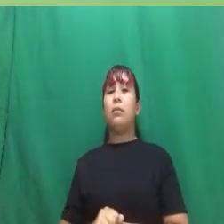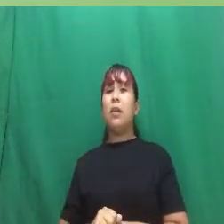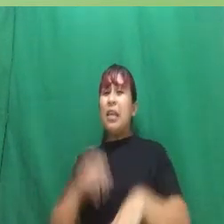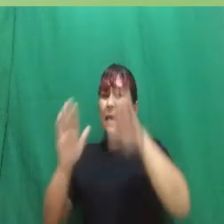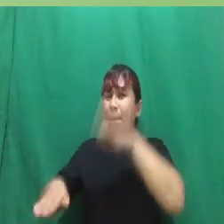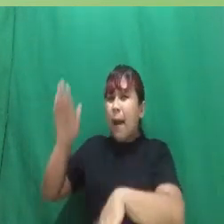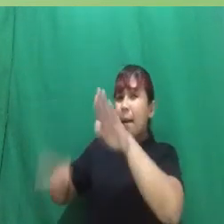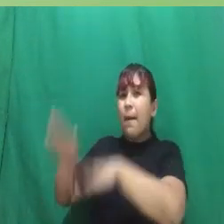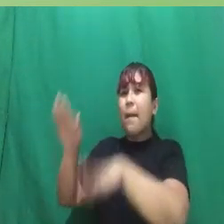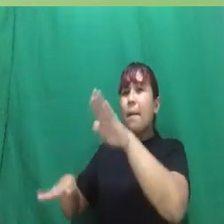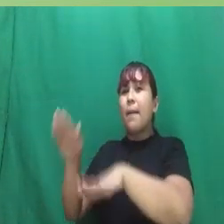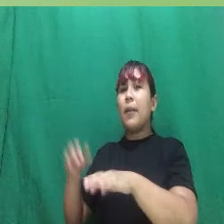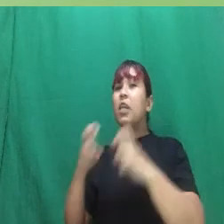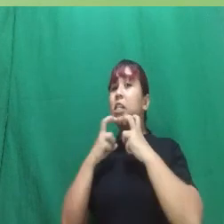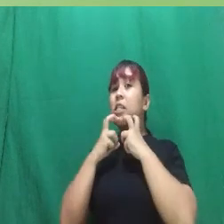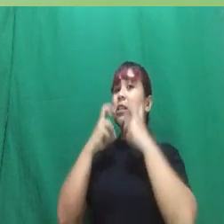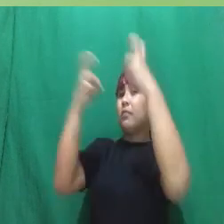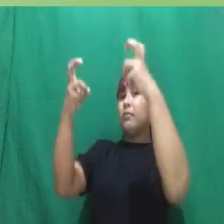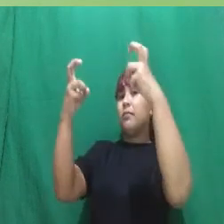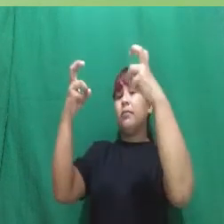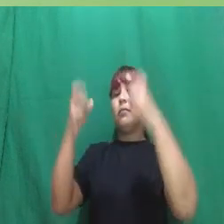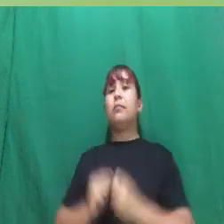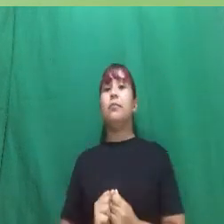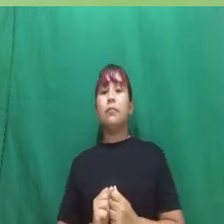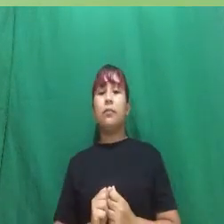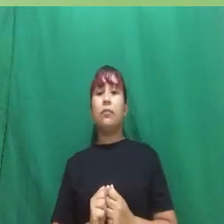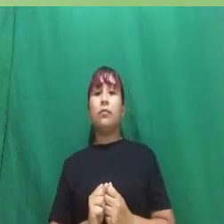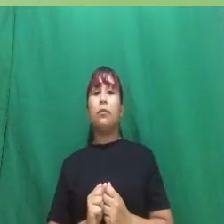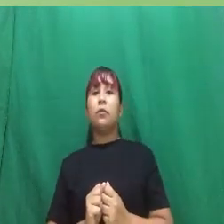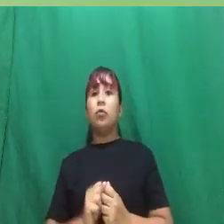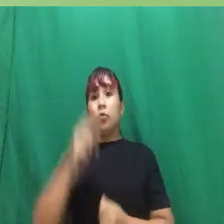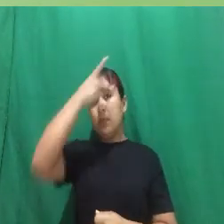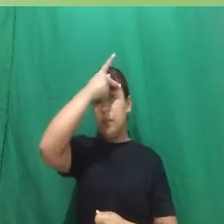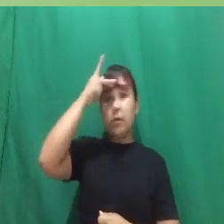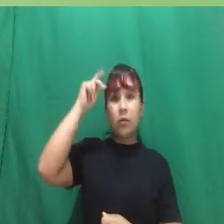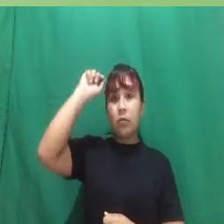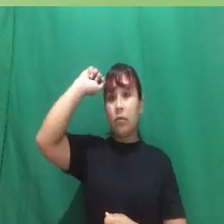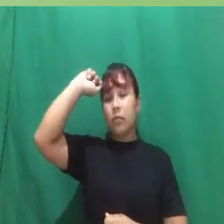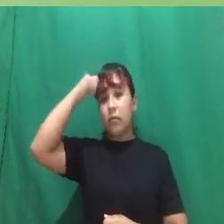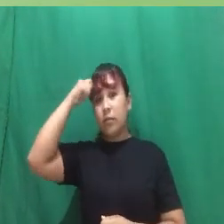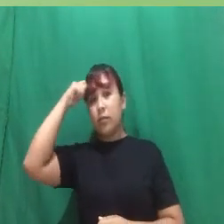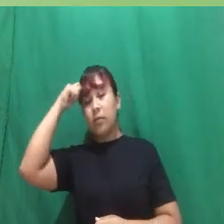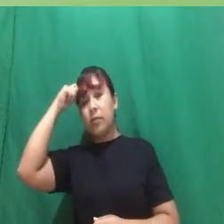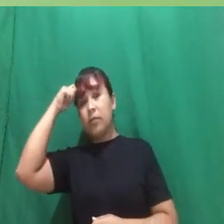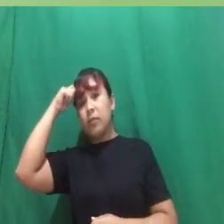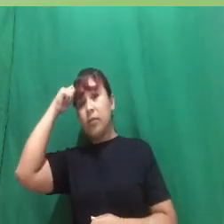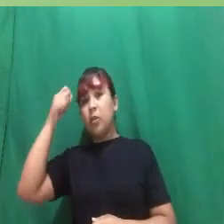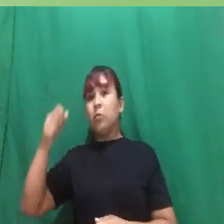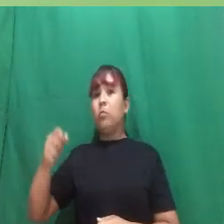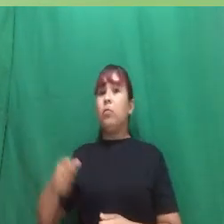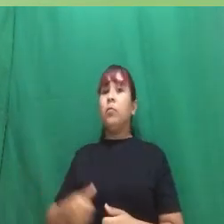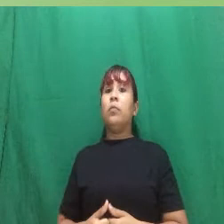porque assumir uma posição, ser negro, é uma posição política, é uma escolha política